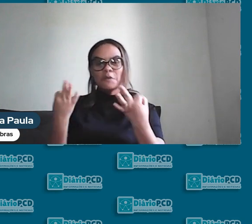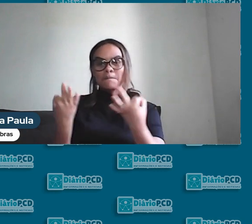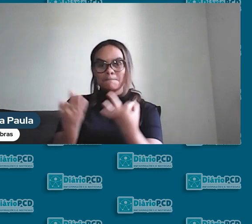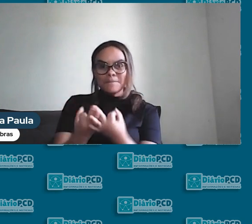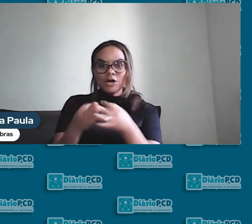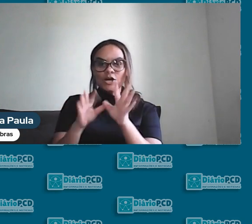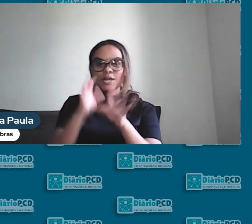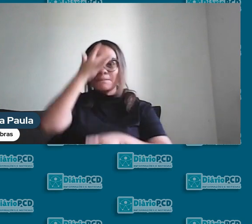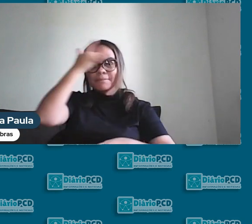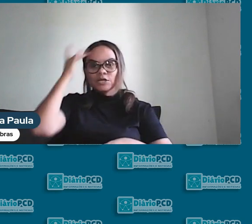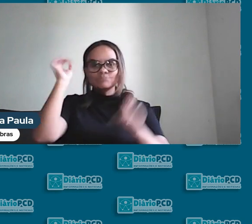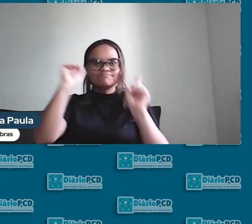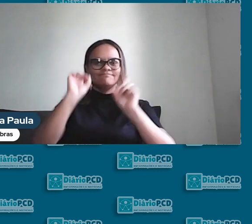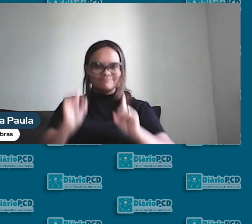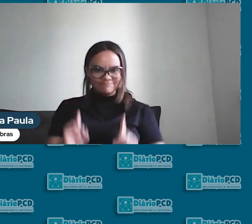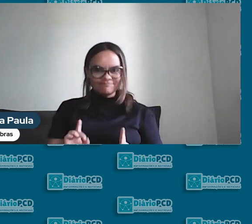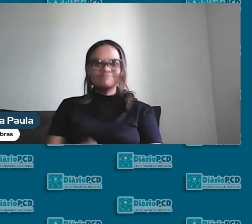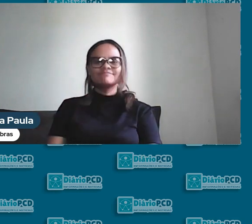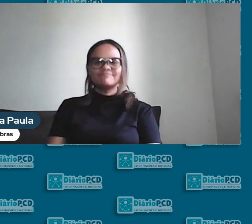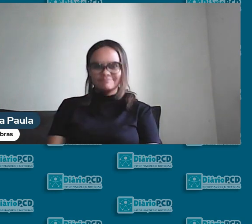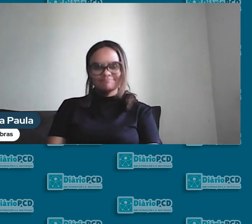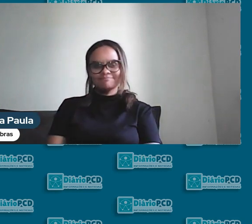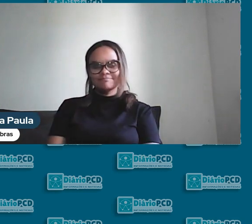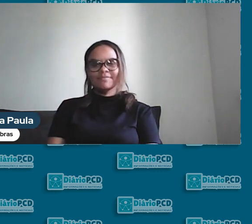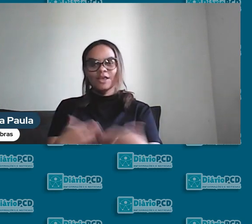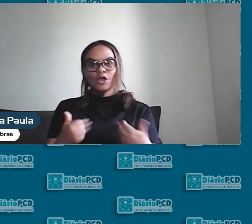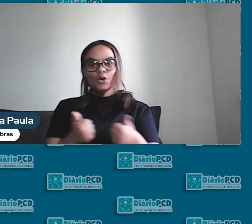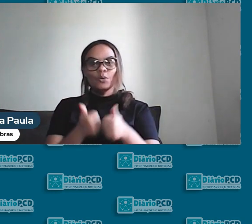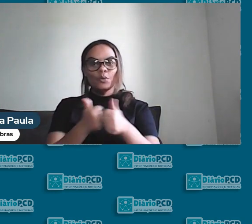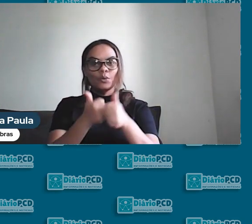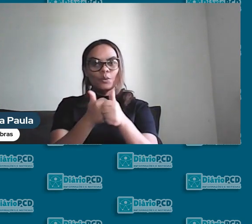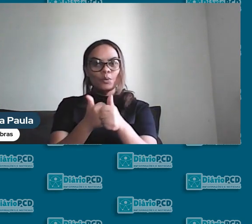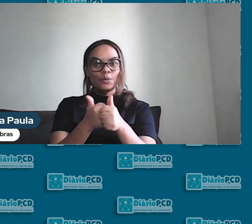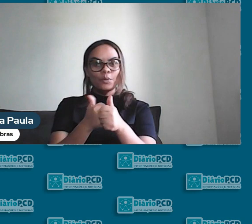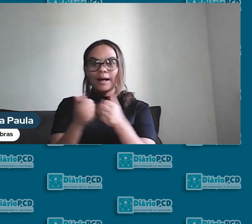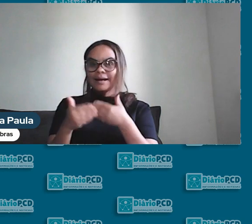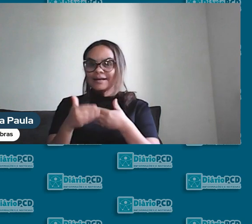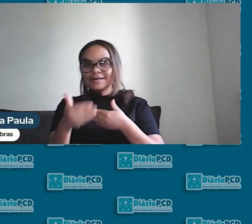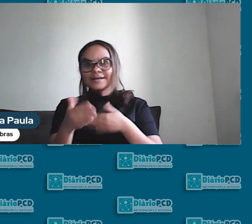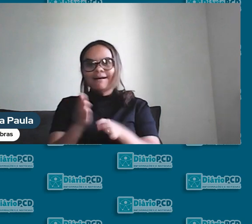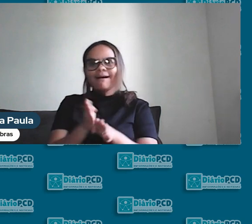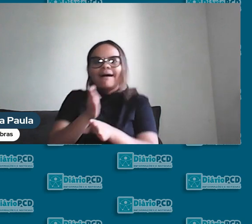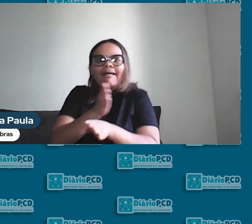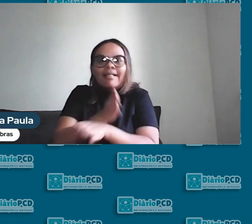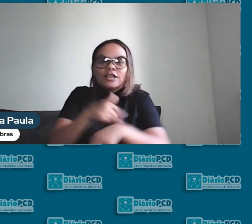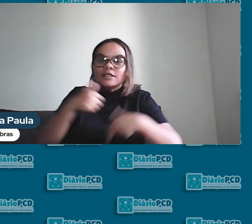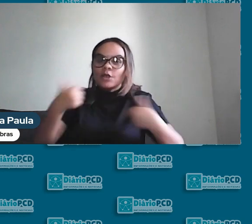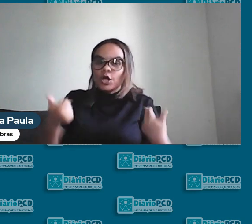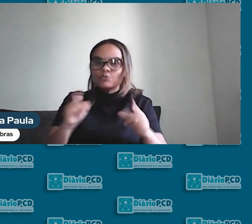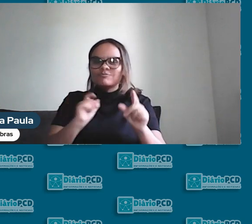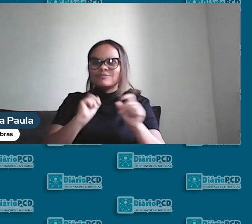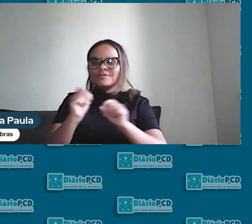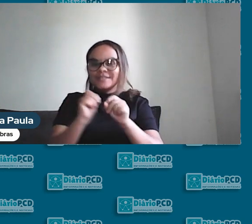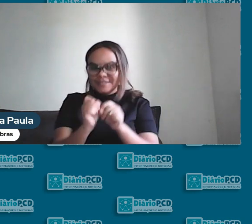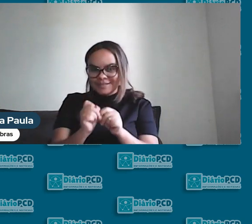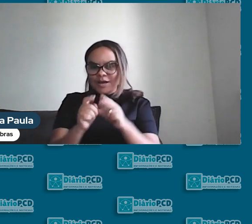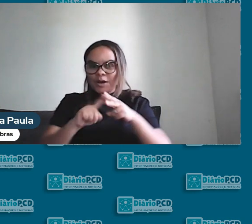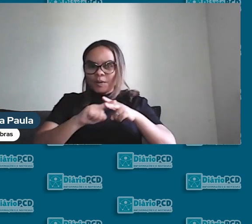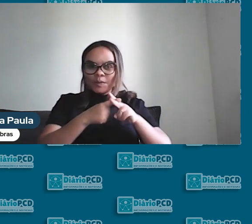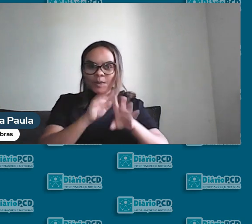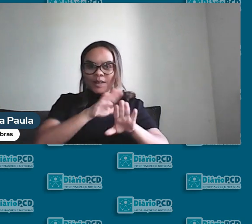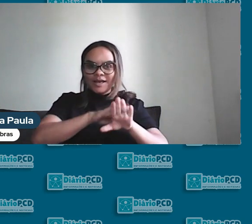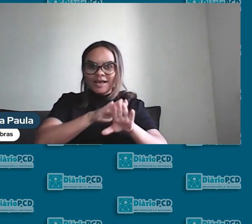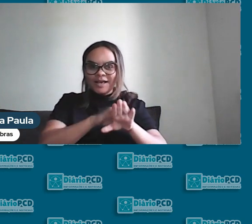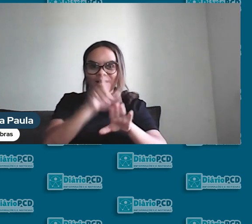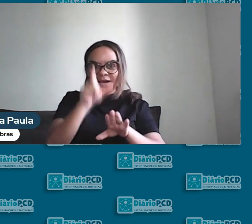das pessoas com deficiência. Você vai acompanhar tudo isso daqui a pouco. Antes de mais nada, Roland vai trazer para a gente as imagens